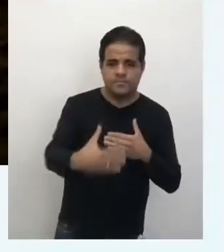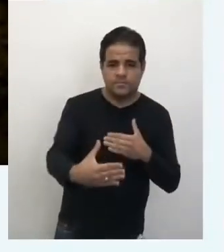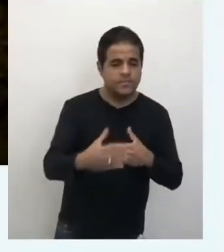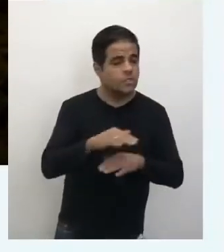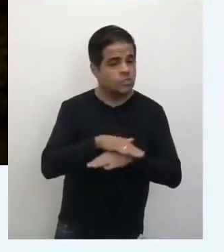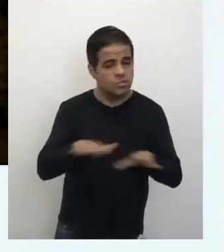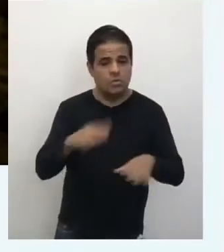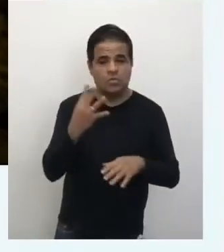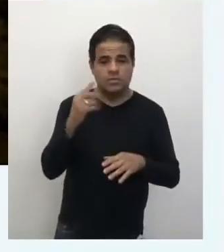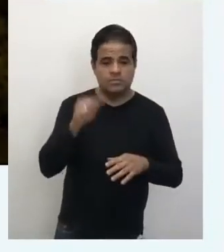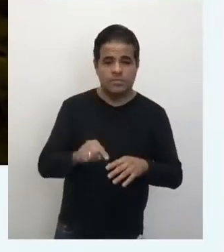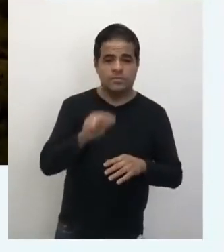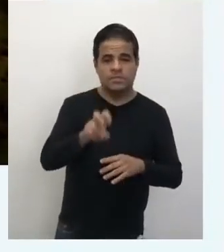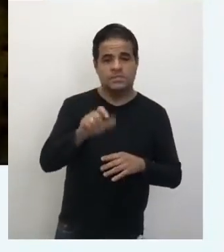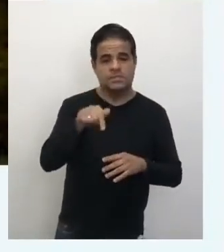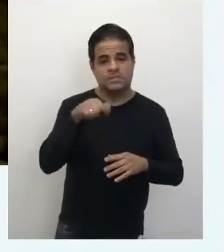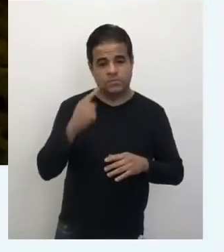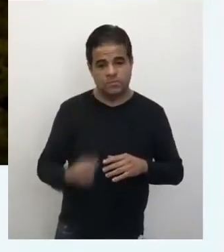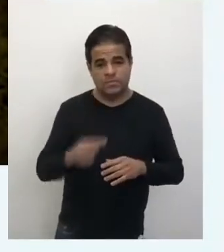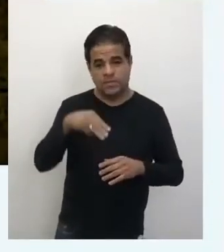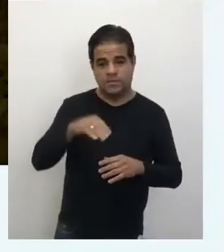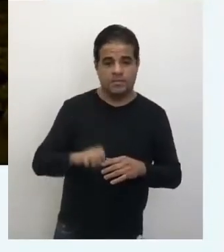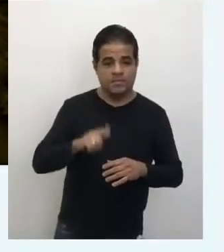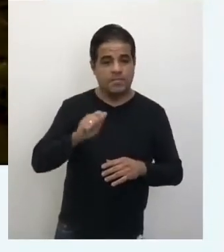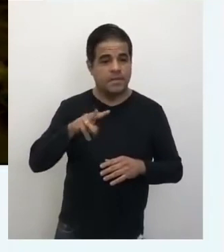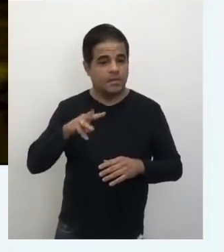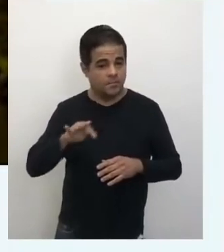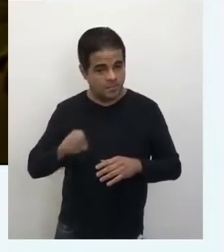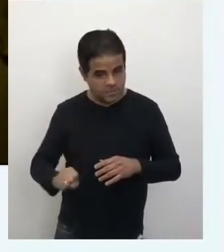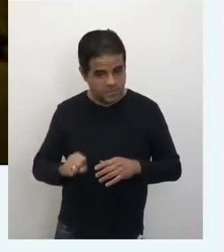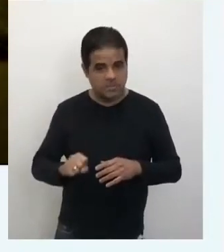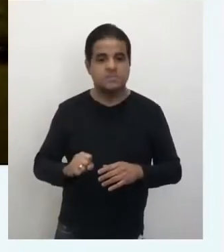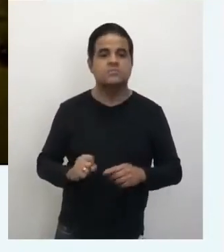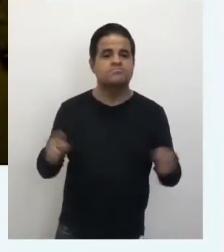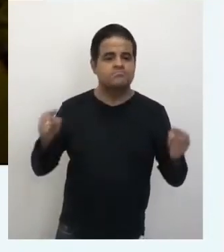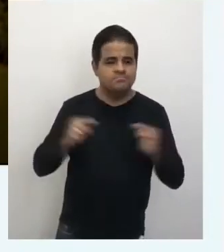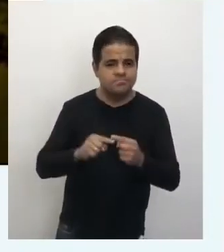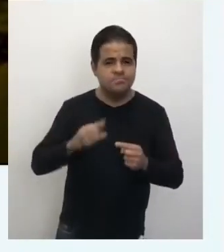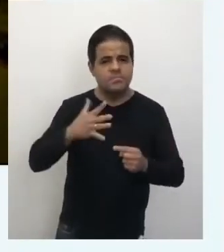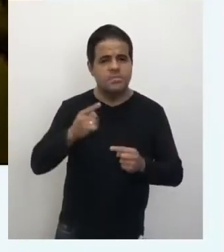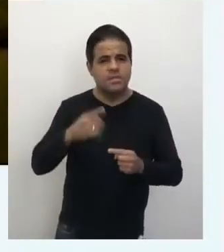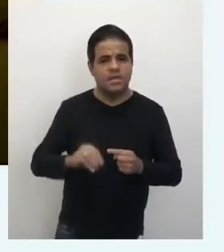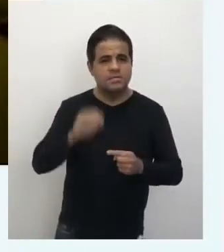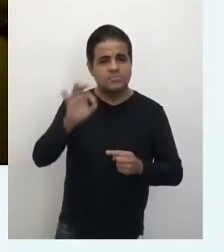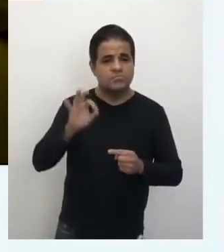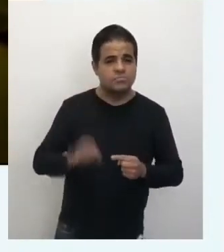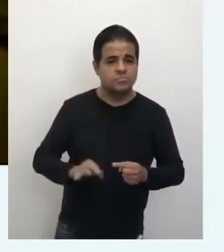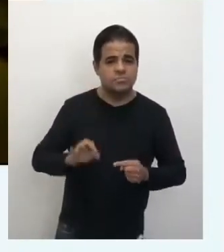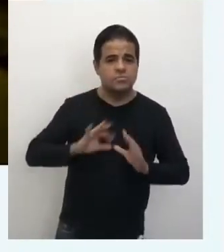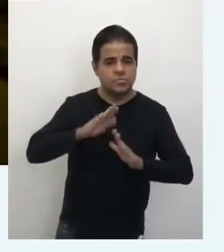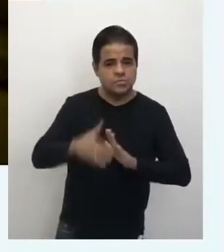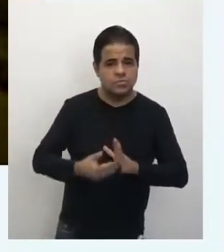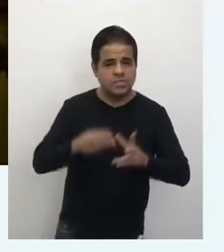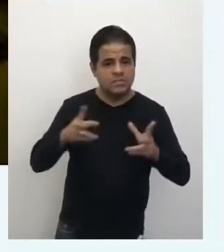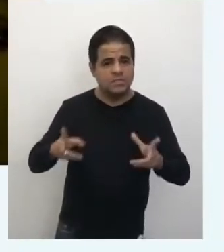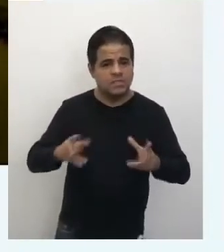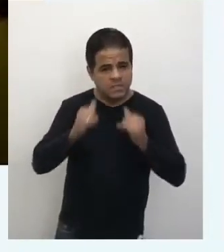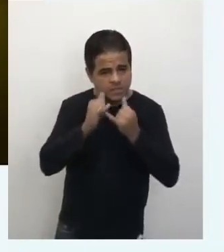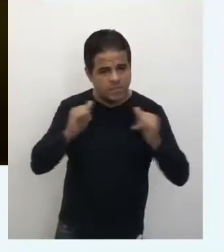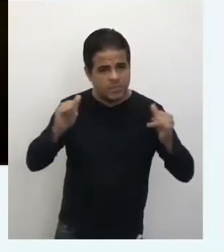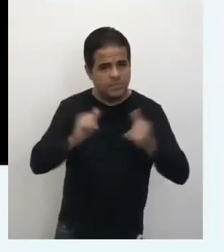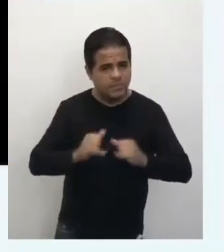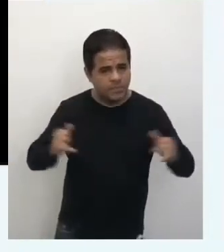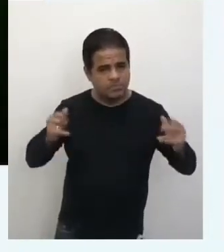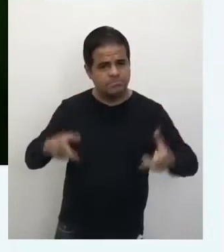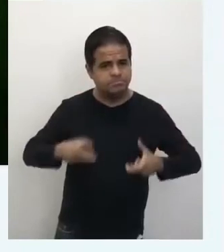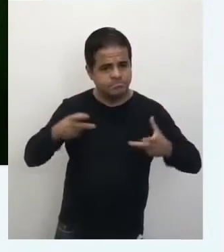será de apenas 4.571 megawatts. Isso equivale a pouco mais de 10% de toda a energia elétrica consumida